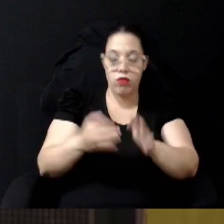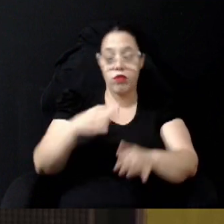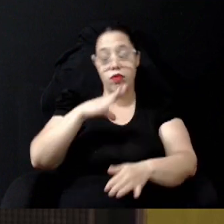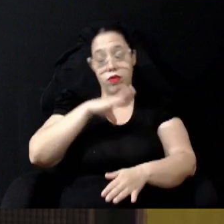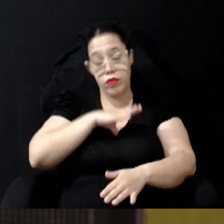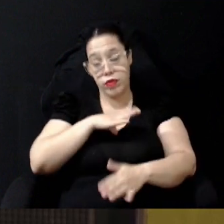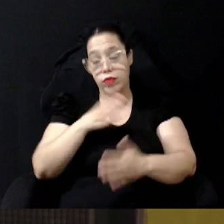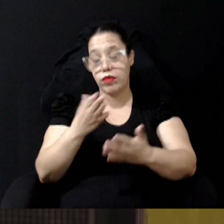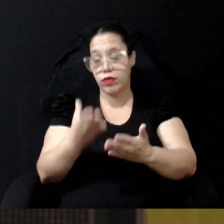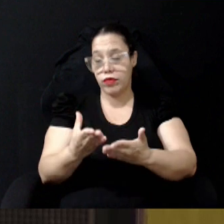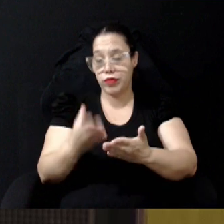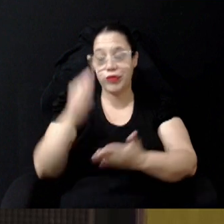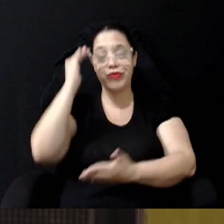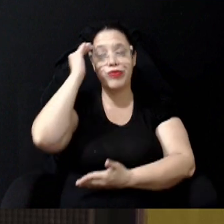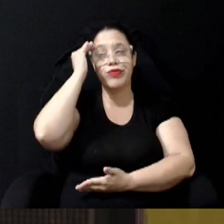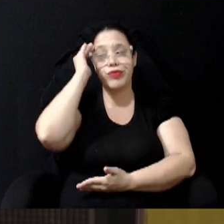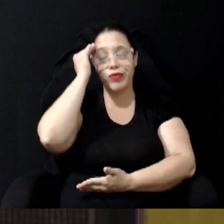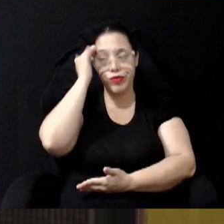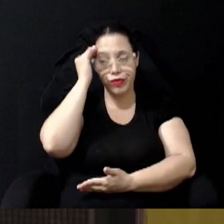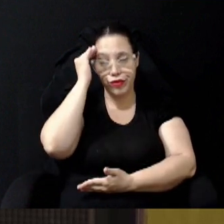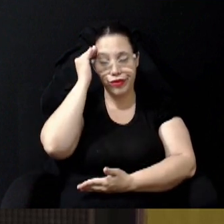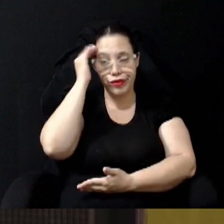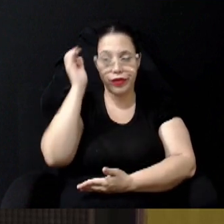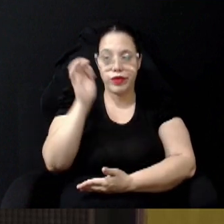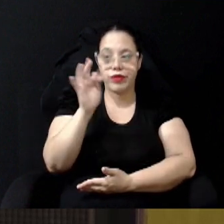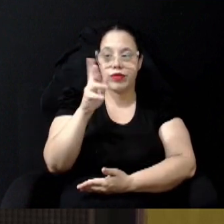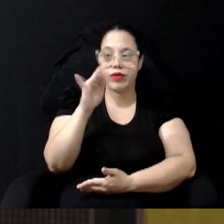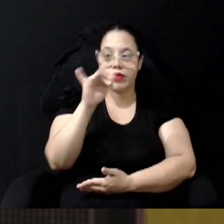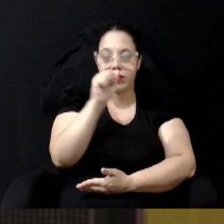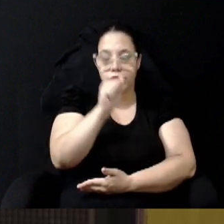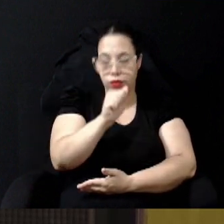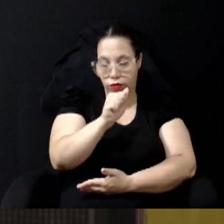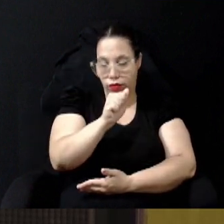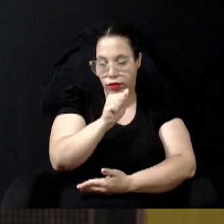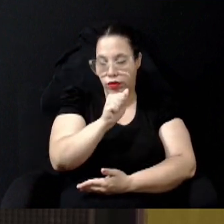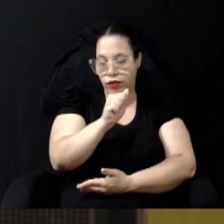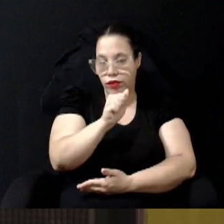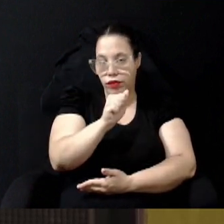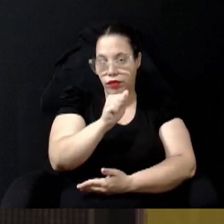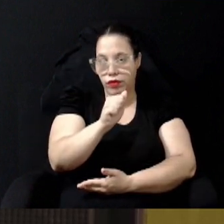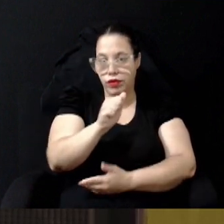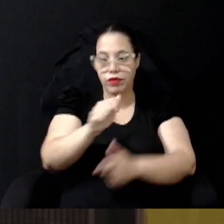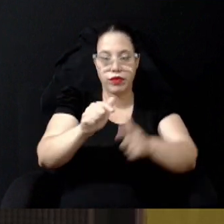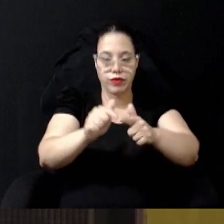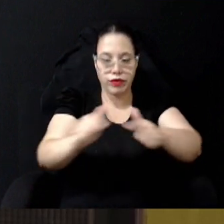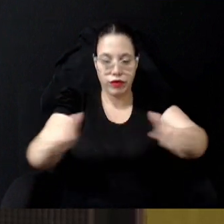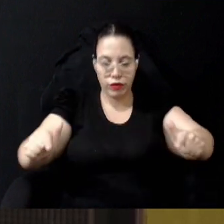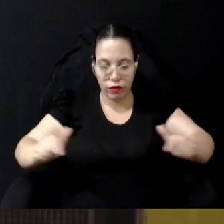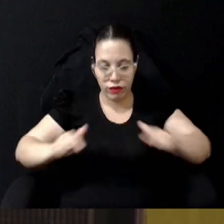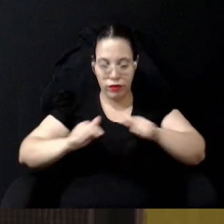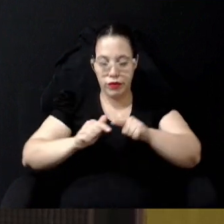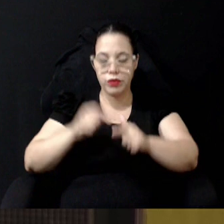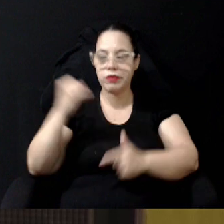Nós entendemos que a feira é um território